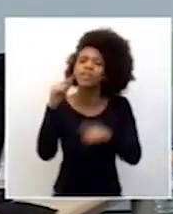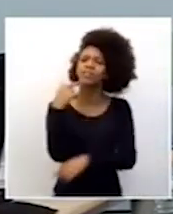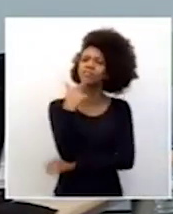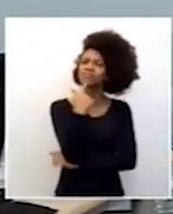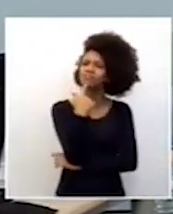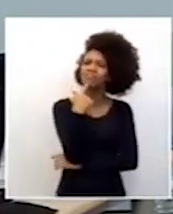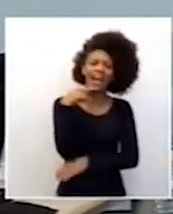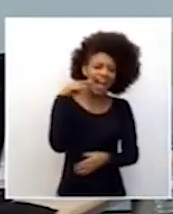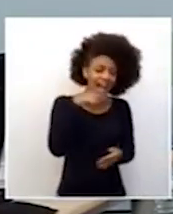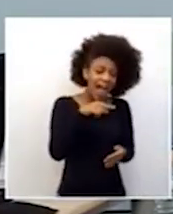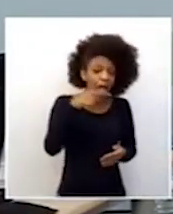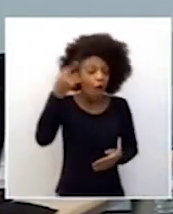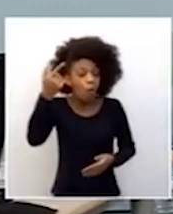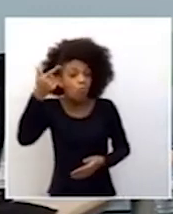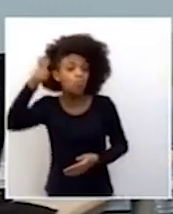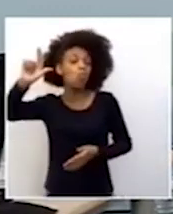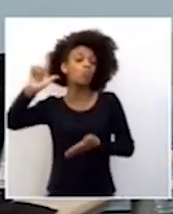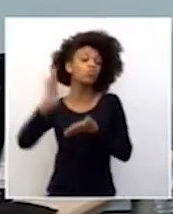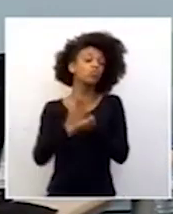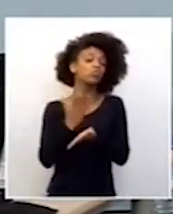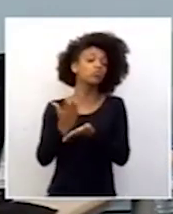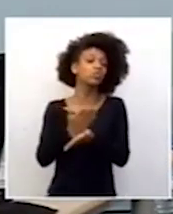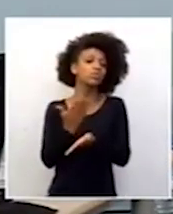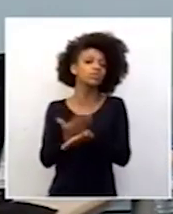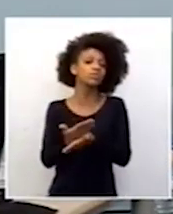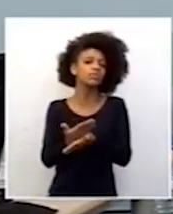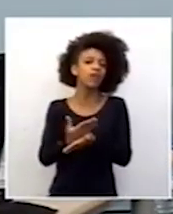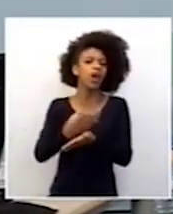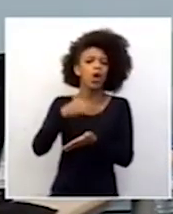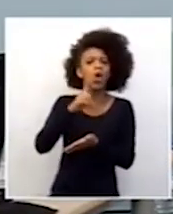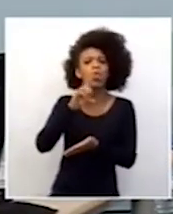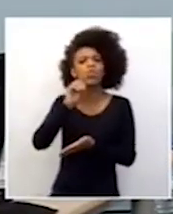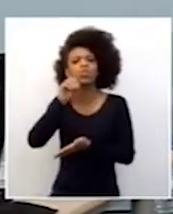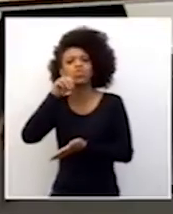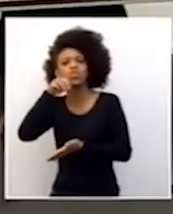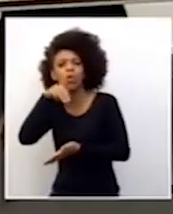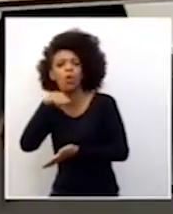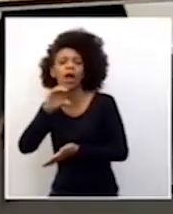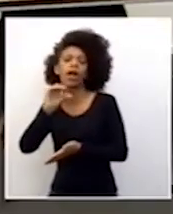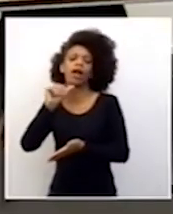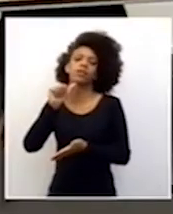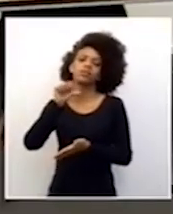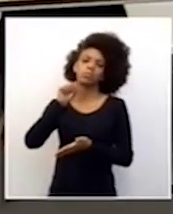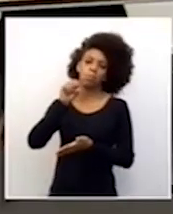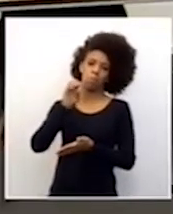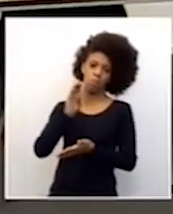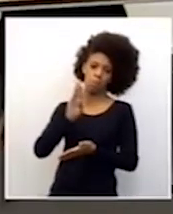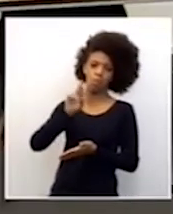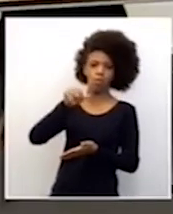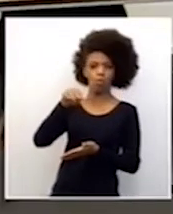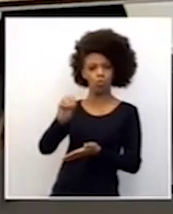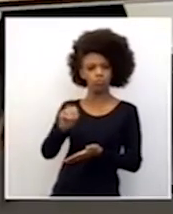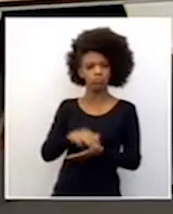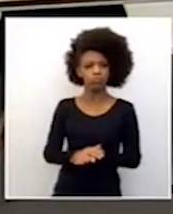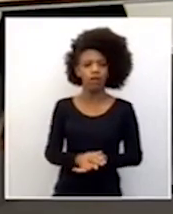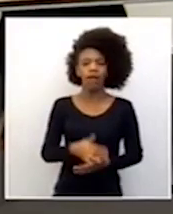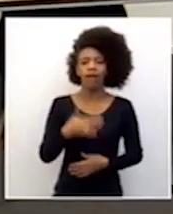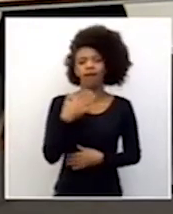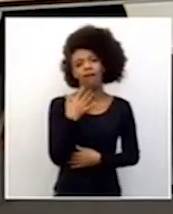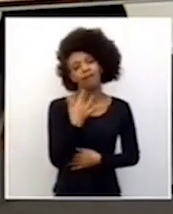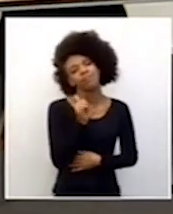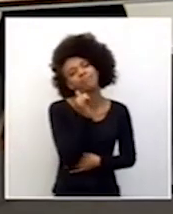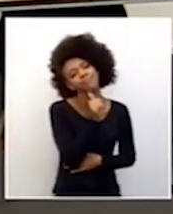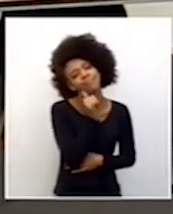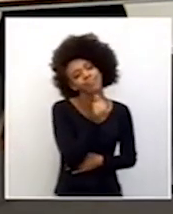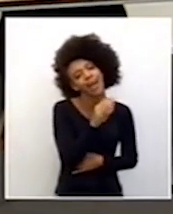este livro, é um outro chamado Dom Casmurro. E qual é a dúvida, professora, deste livro? Da Capitu. Ela traiu